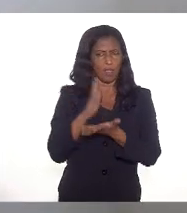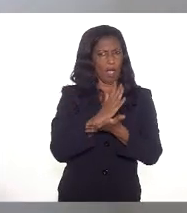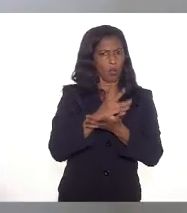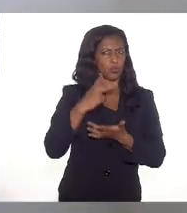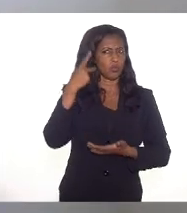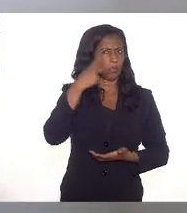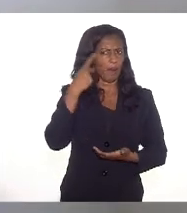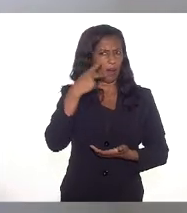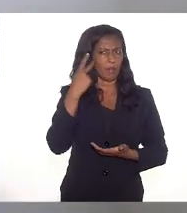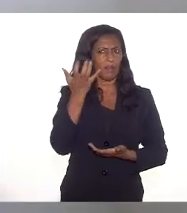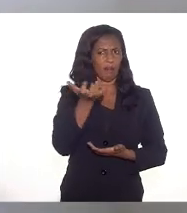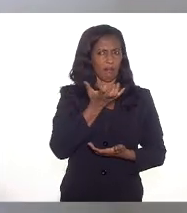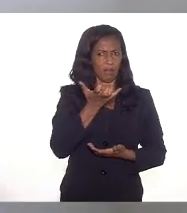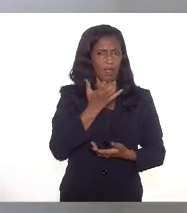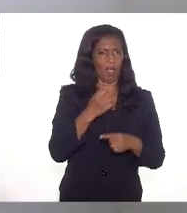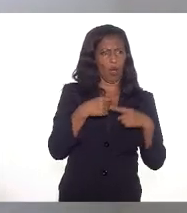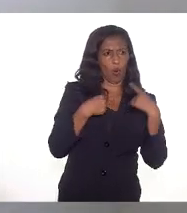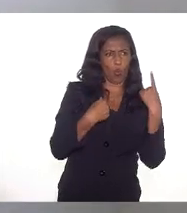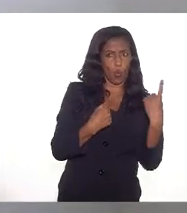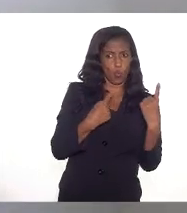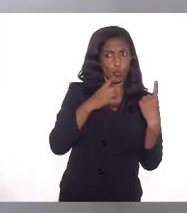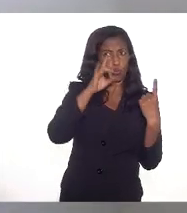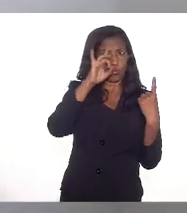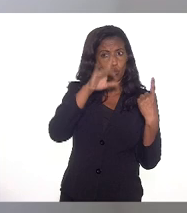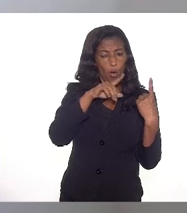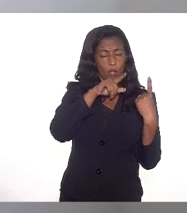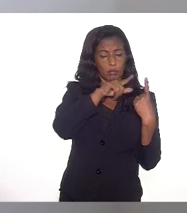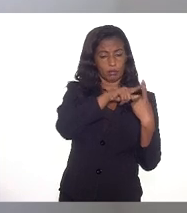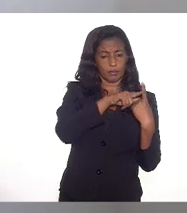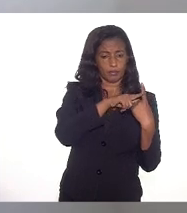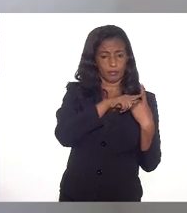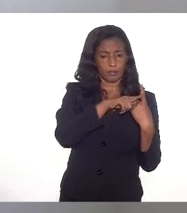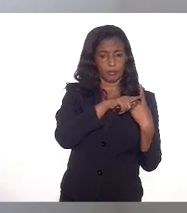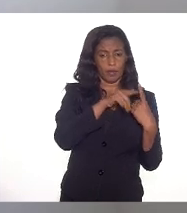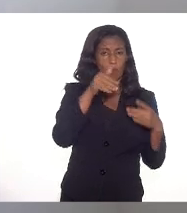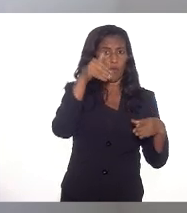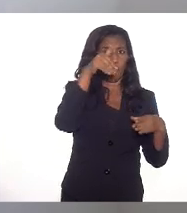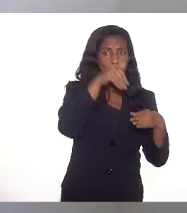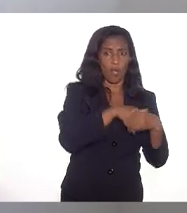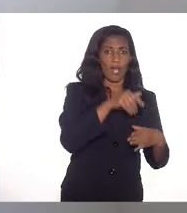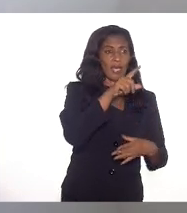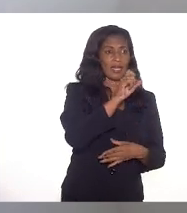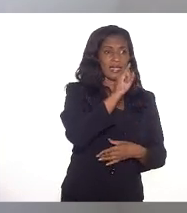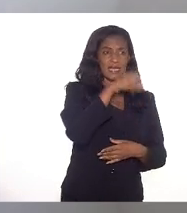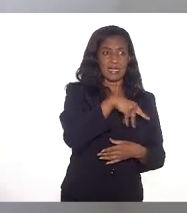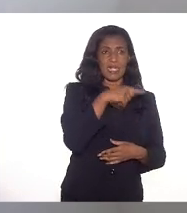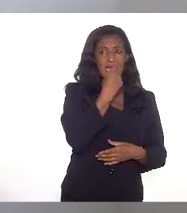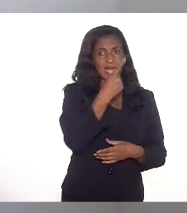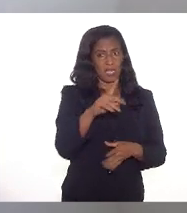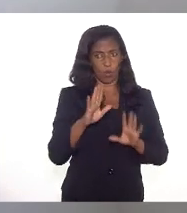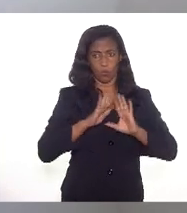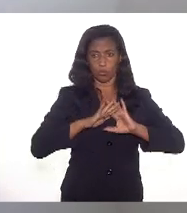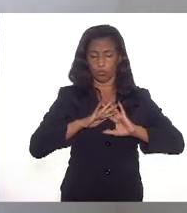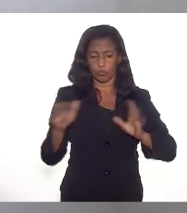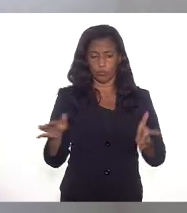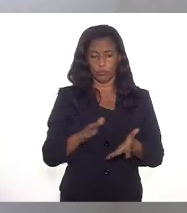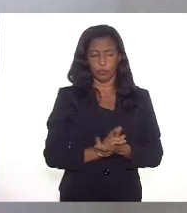querendo encaminhar. Um por bancada vai encaminhar e voto é sim ou não, ok? Deputado,